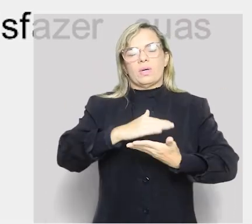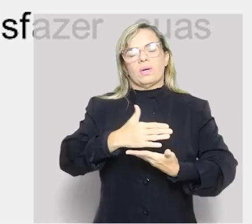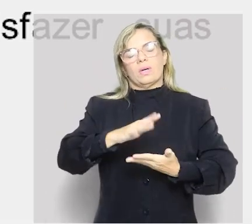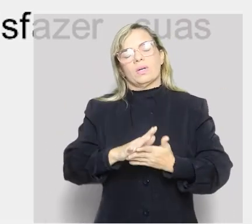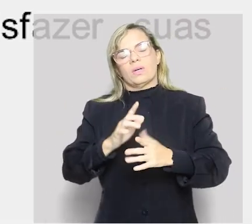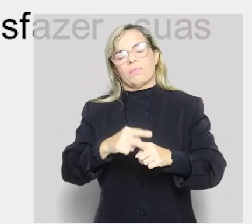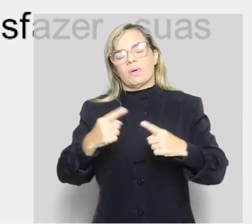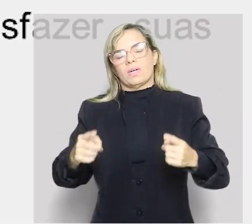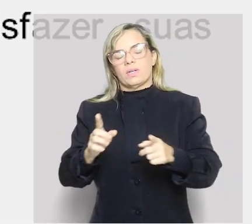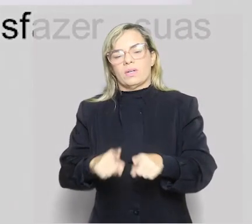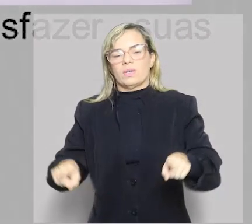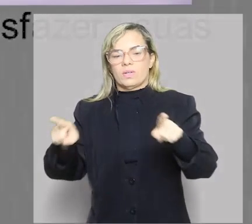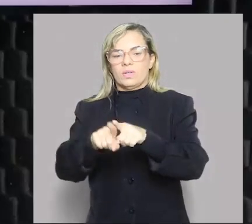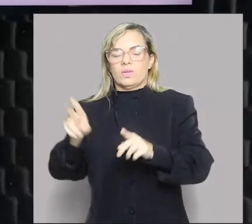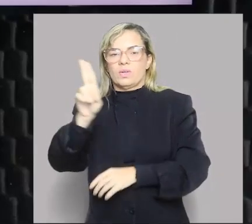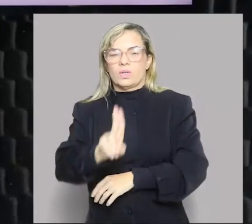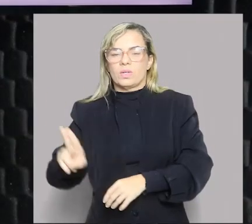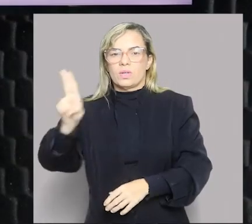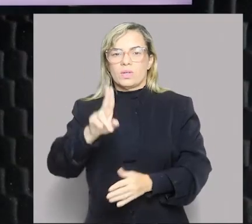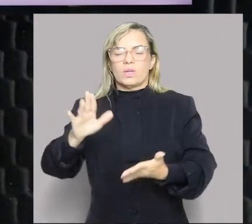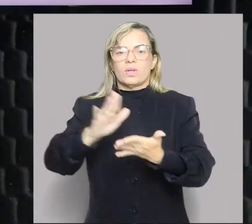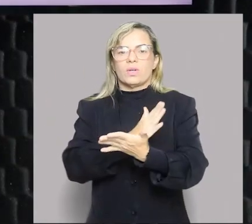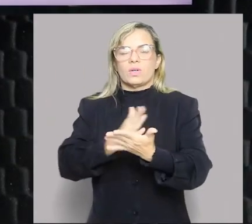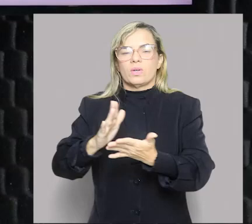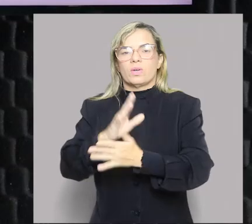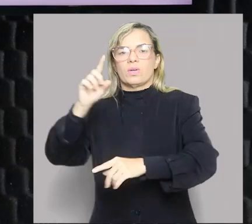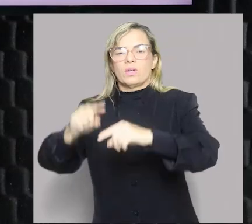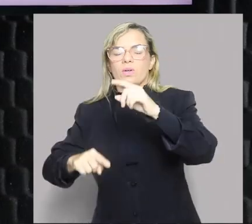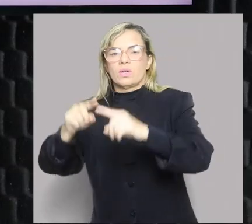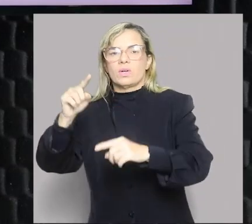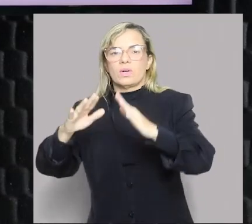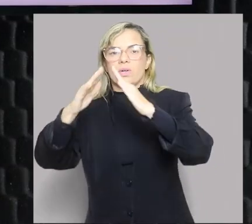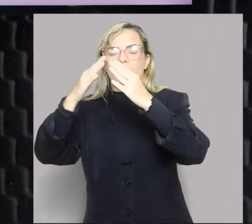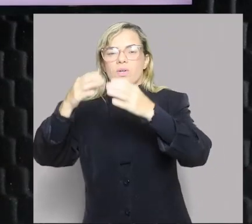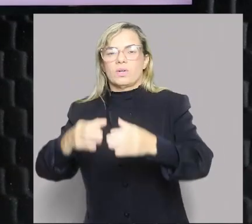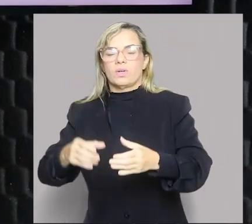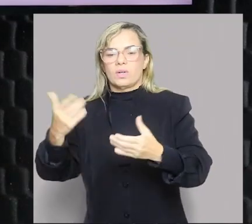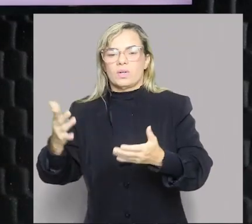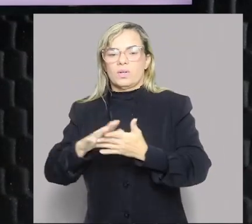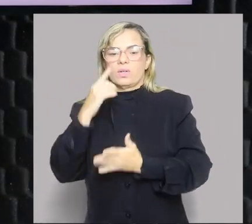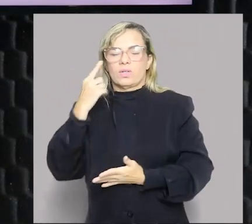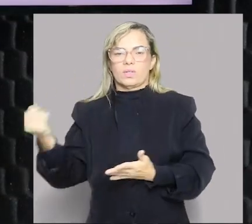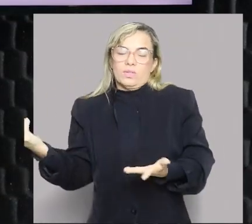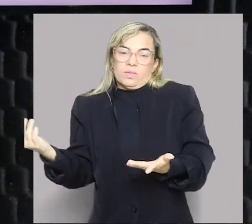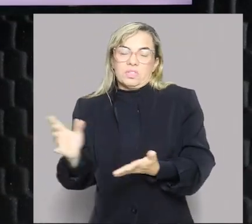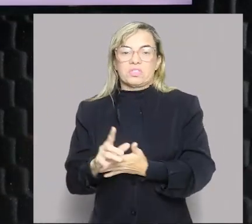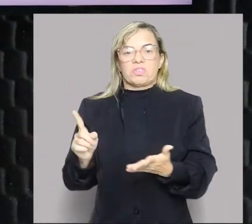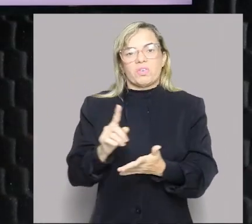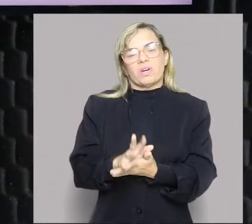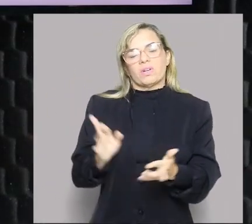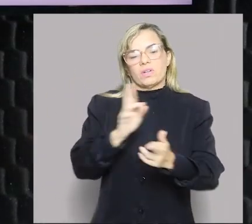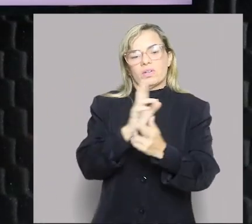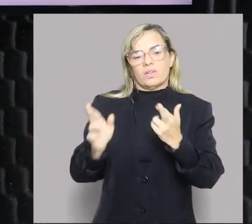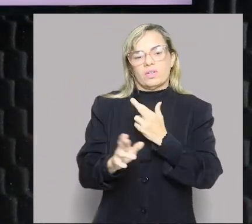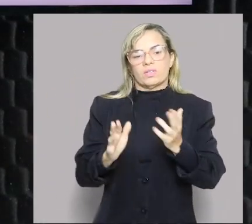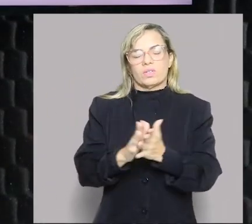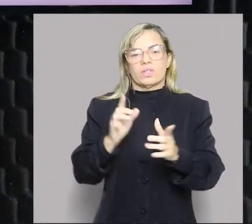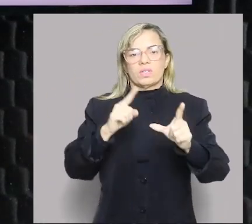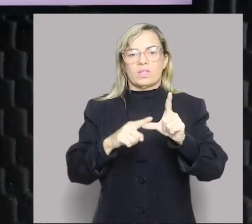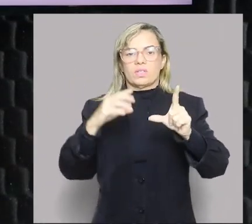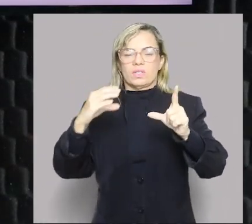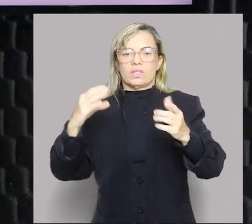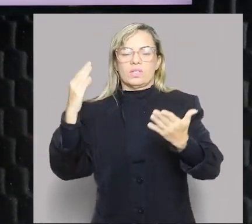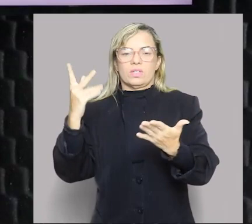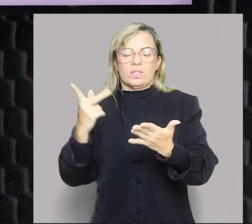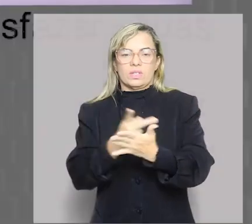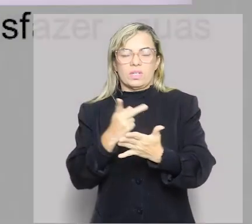está associado ao uso de alguns utensílios que nós temos em casa que às vezes nós não associamos. Então, está fora do contexto da